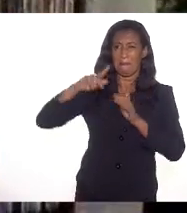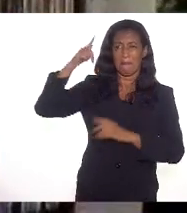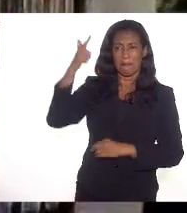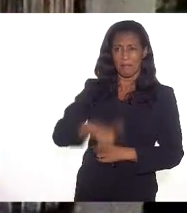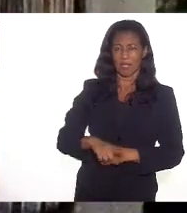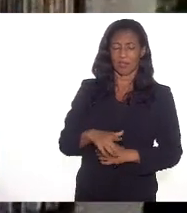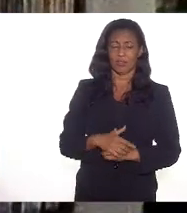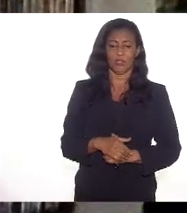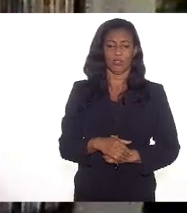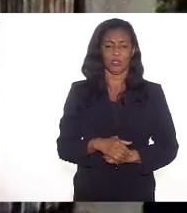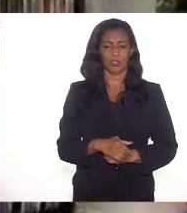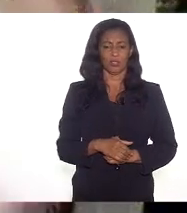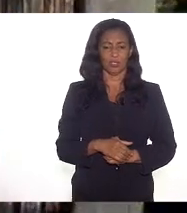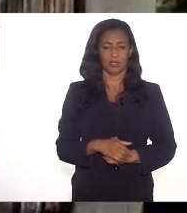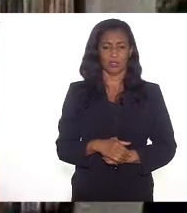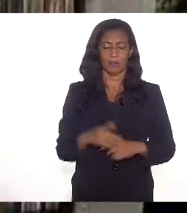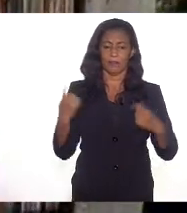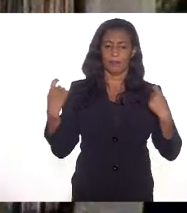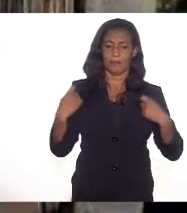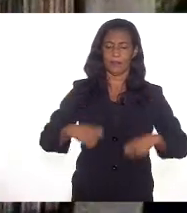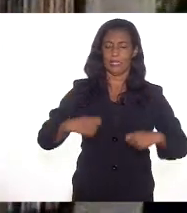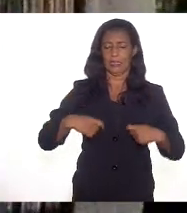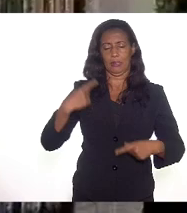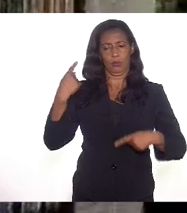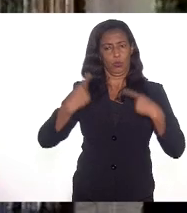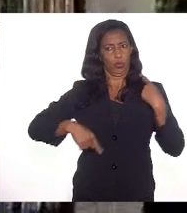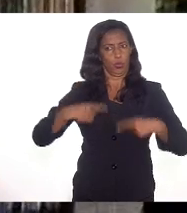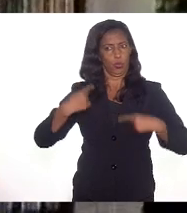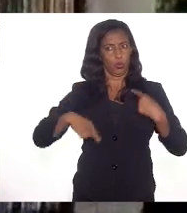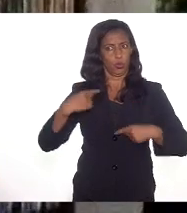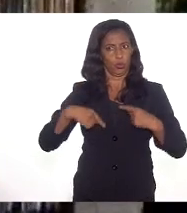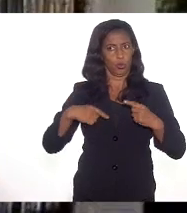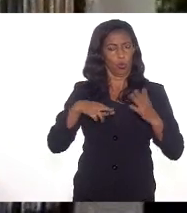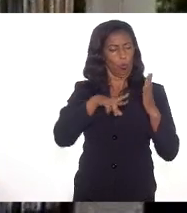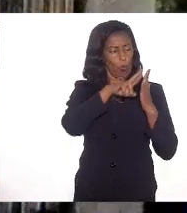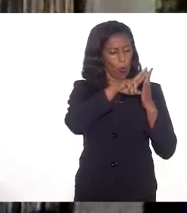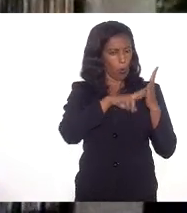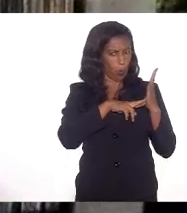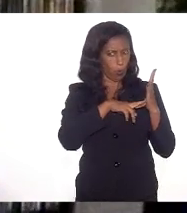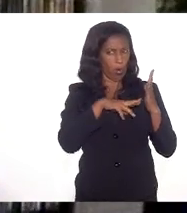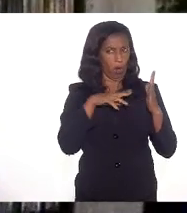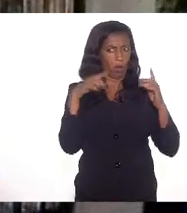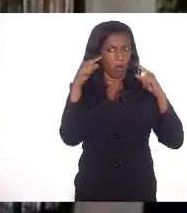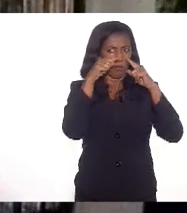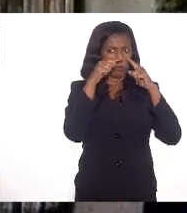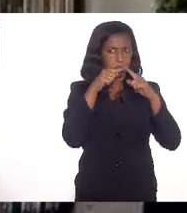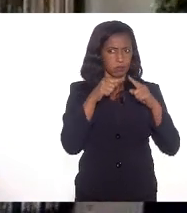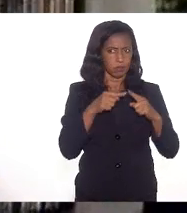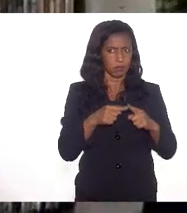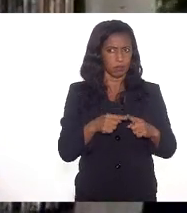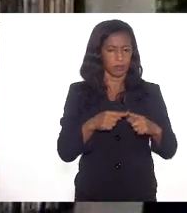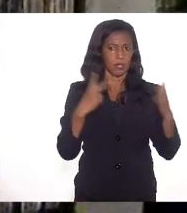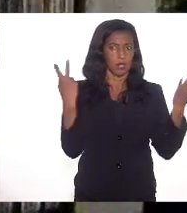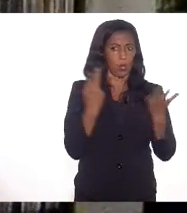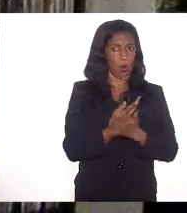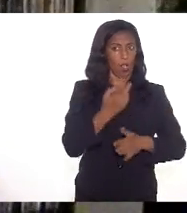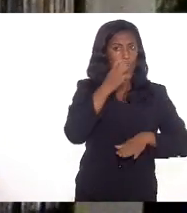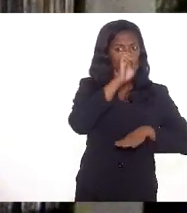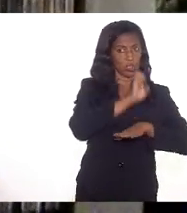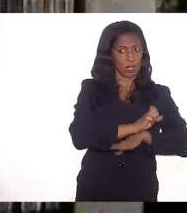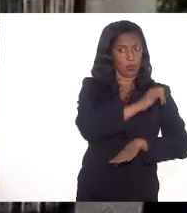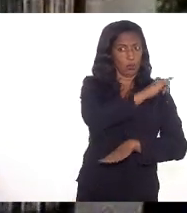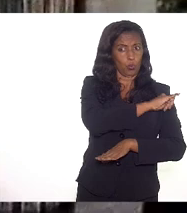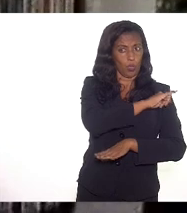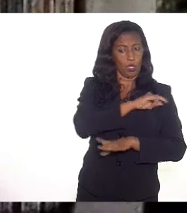mais? Precisamos discutir os termos de acordos que são feitos entre o Estado do Rio e a